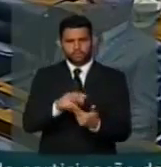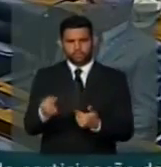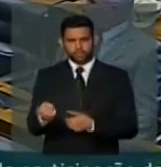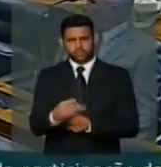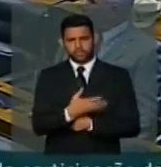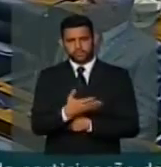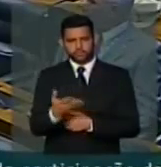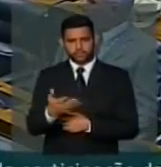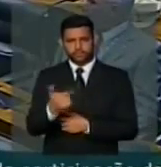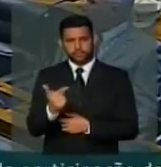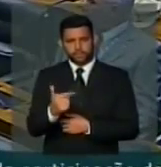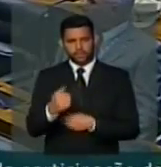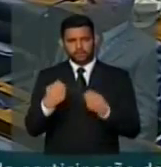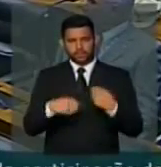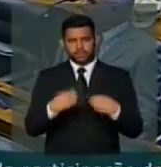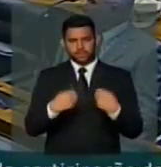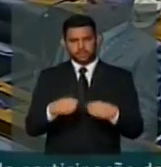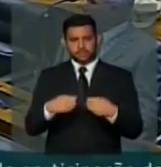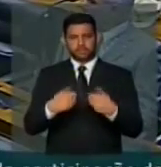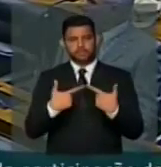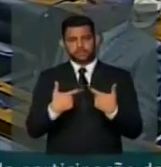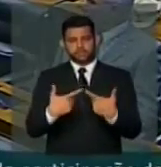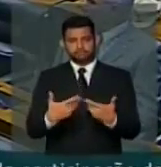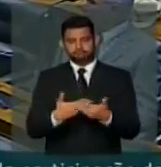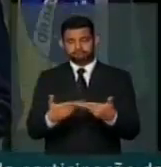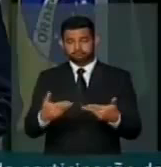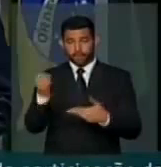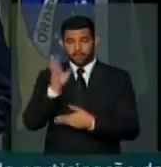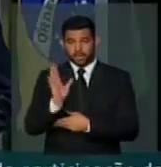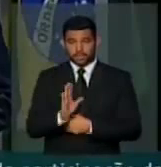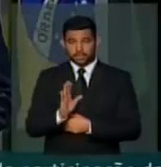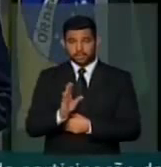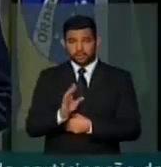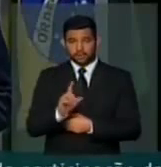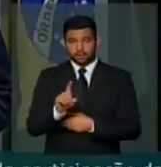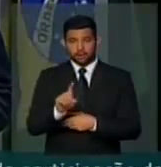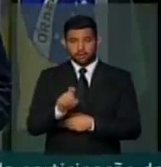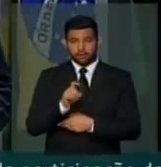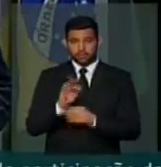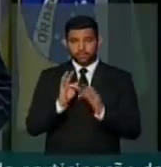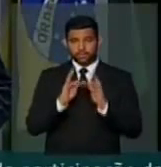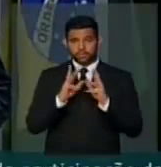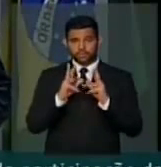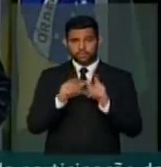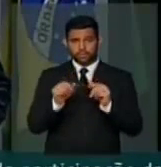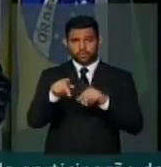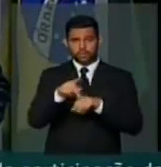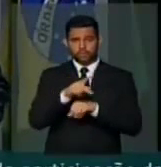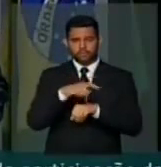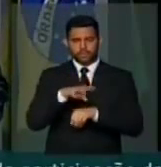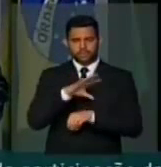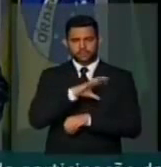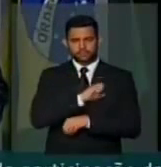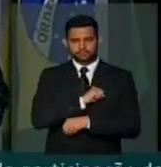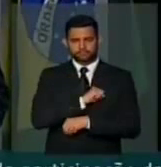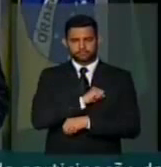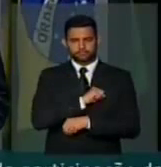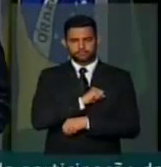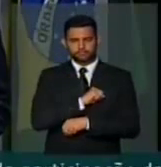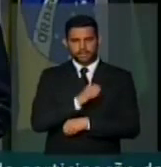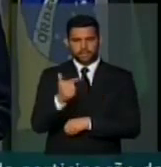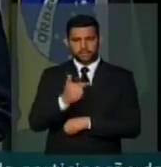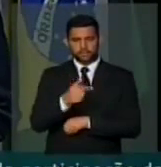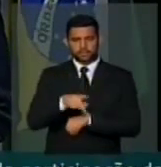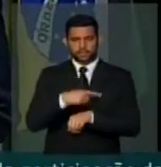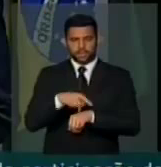contemporâneo. Não necessitamos desse conflito. O Brasil é, antes de tudo, a pátria do amor. É a